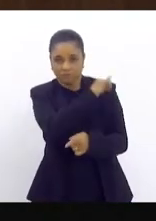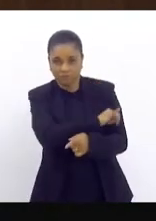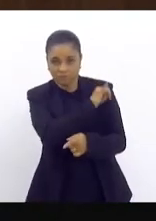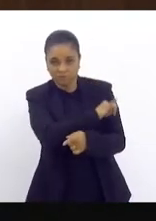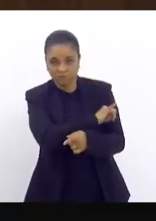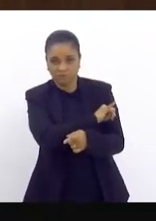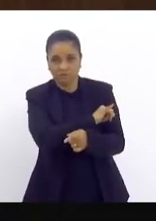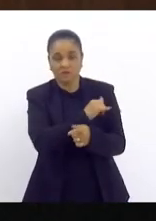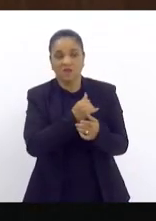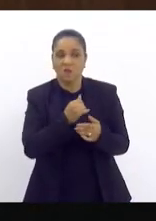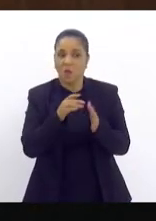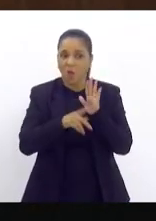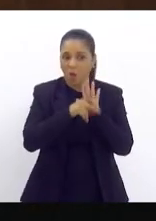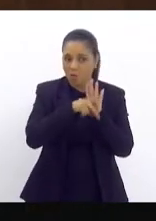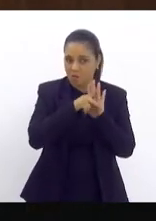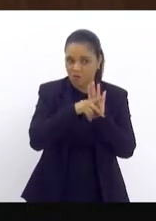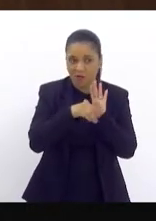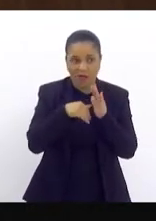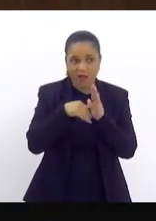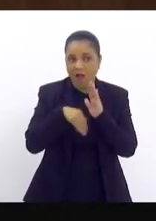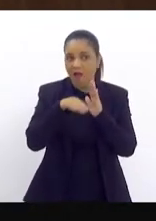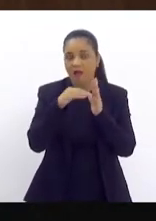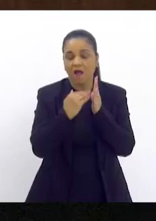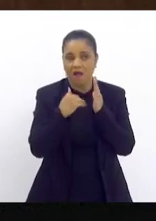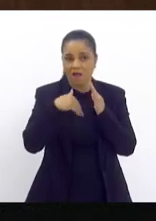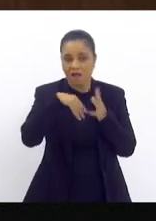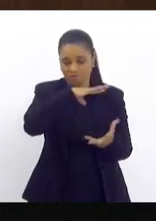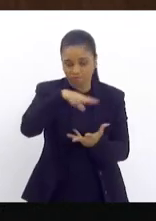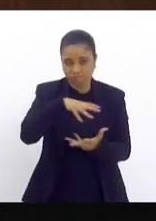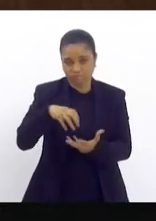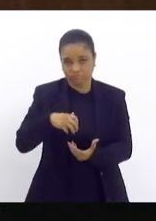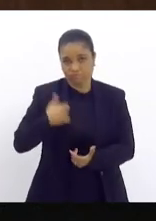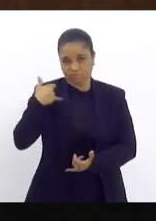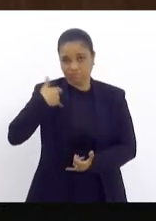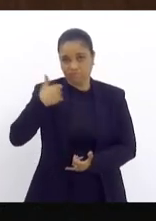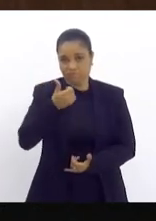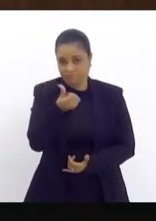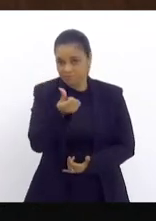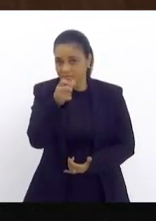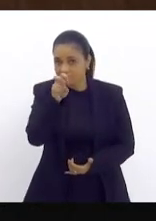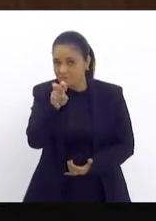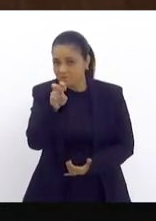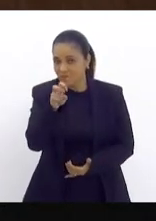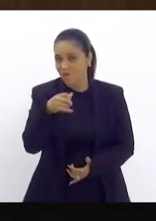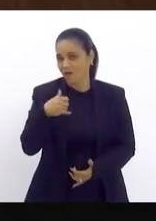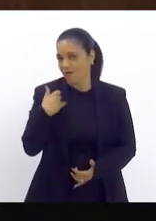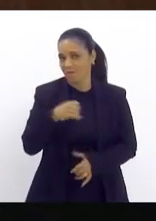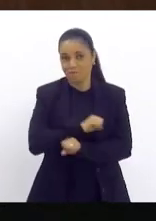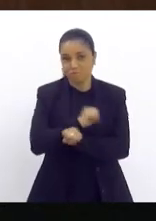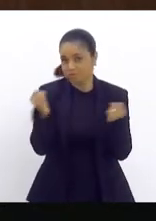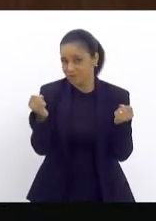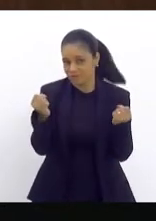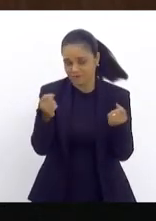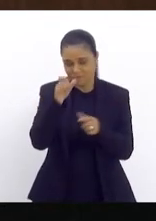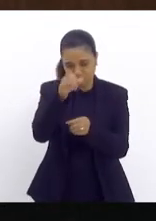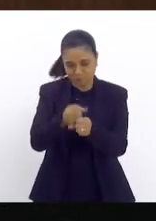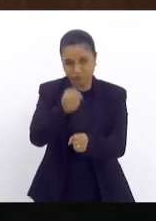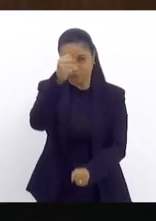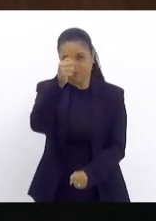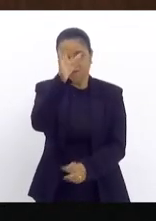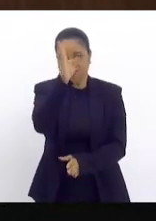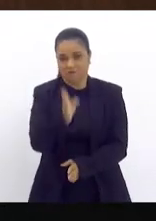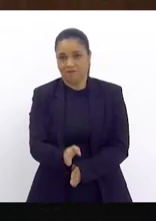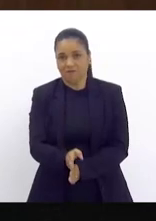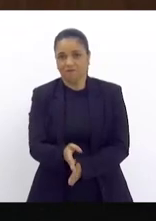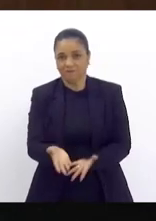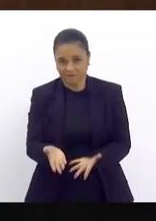de 65 anos, que é difícil a nossa coluna ficar reta. O parecer da CCJ